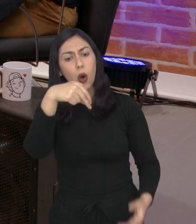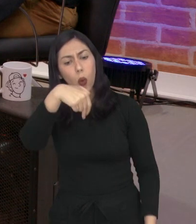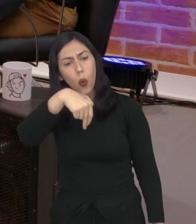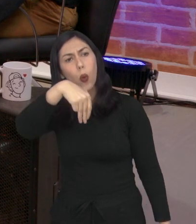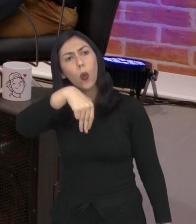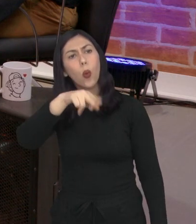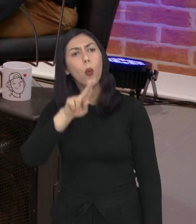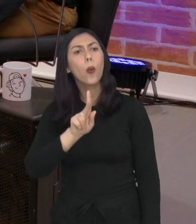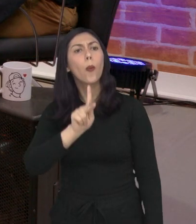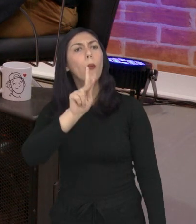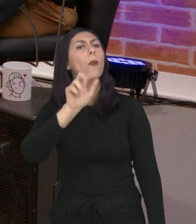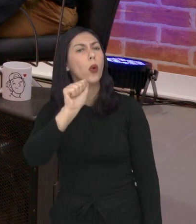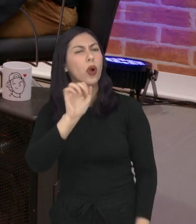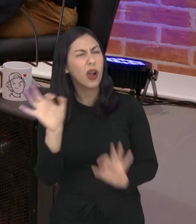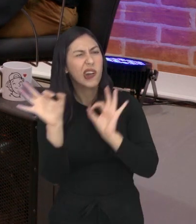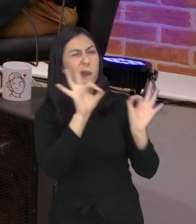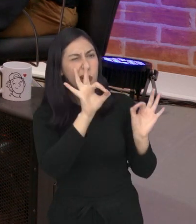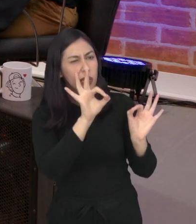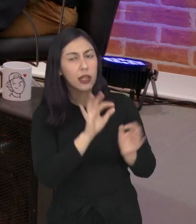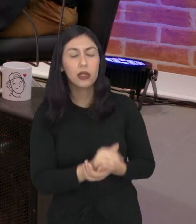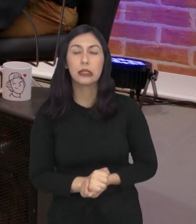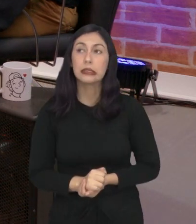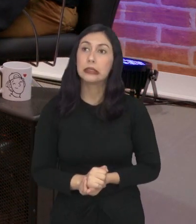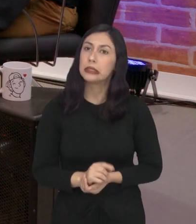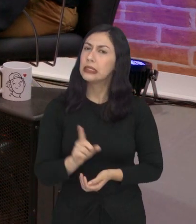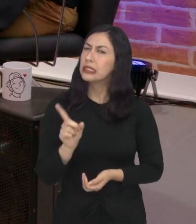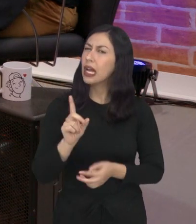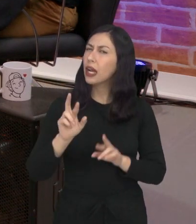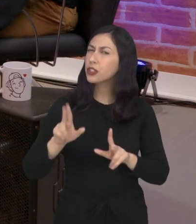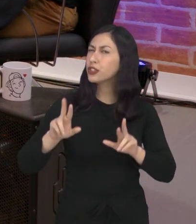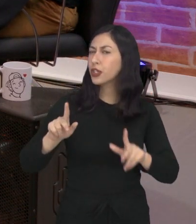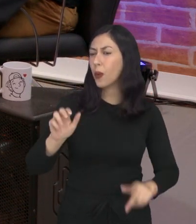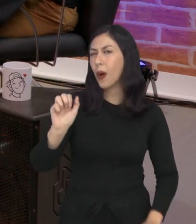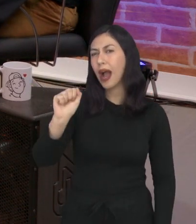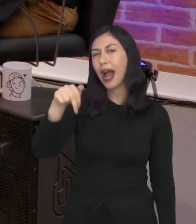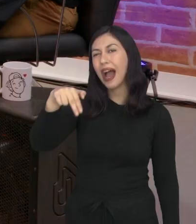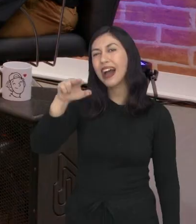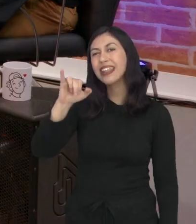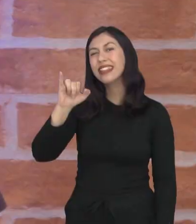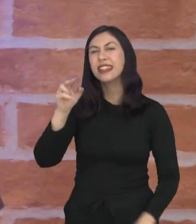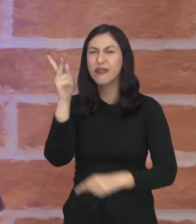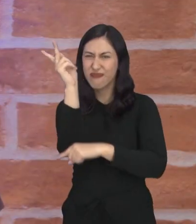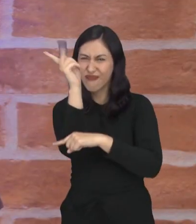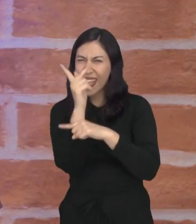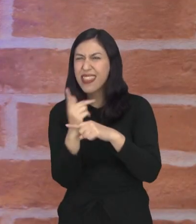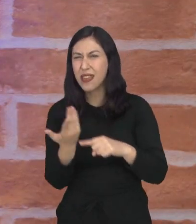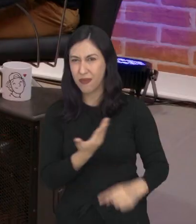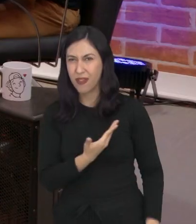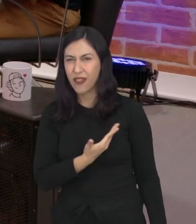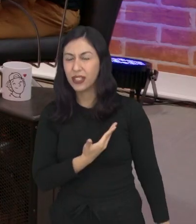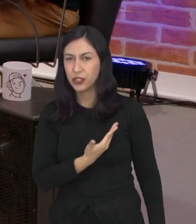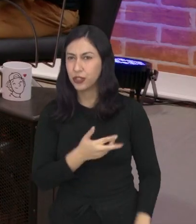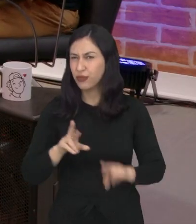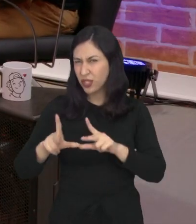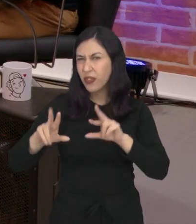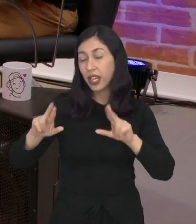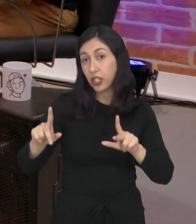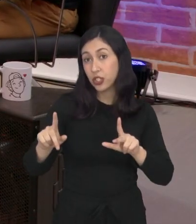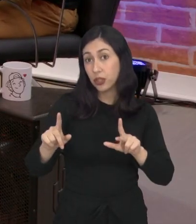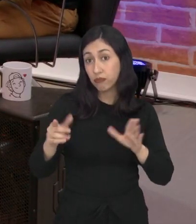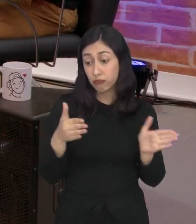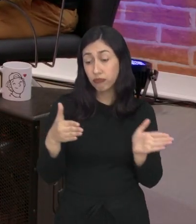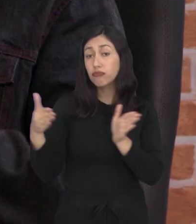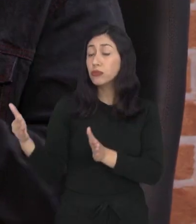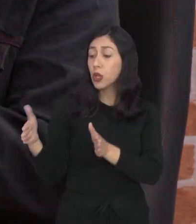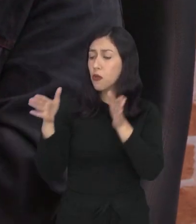Muca faz? Acho que o Muca ele fica mais focado no Sabe no aquele que ele vai nesses caras que vão... Então, eu acho que esse que ele fica é o do Anime Friends. O Anime